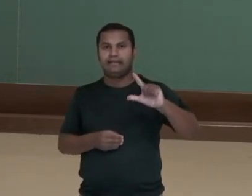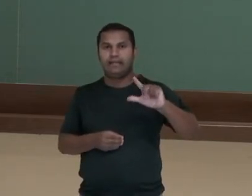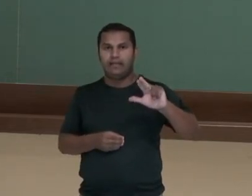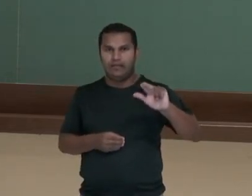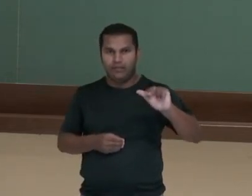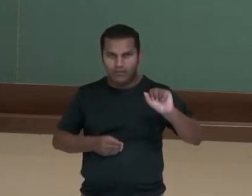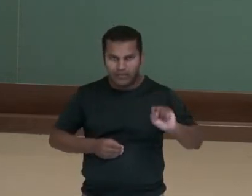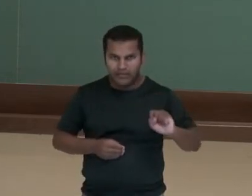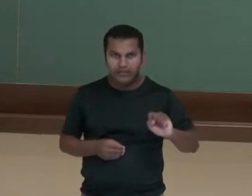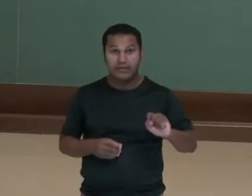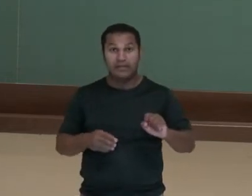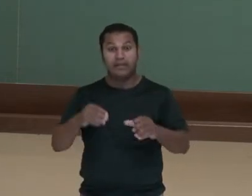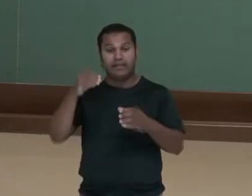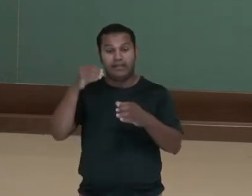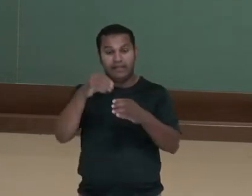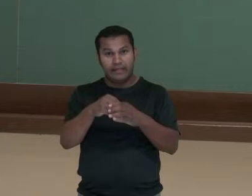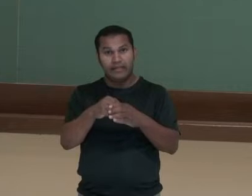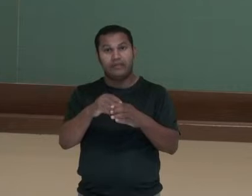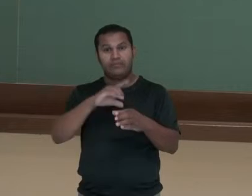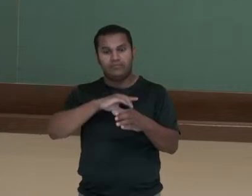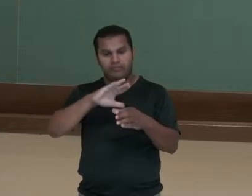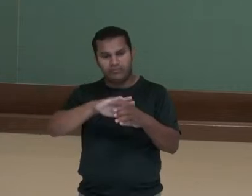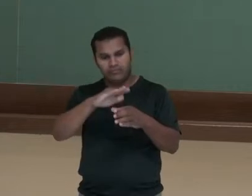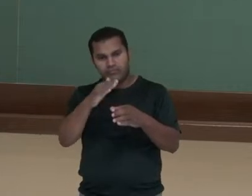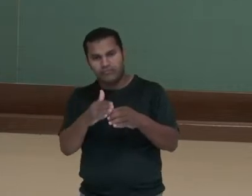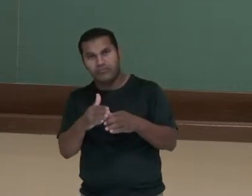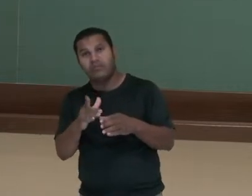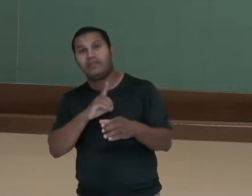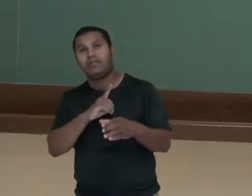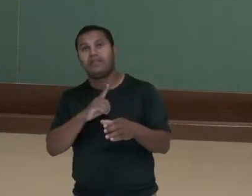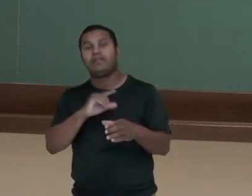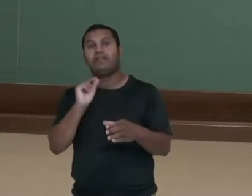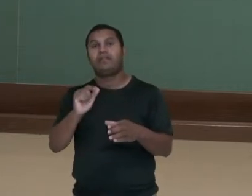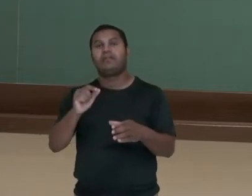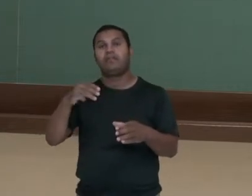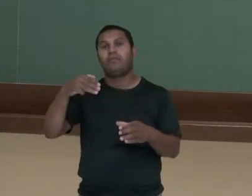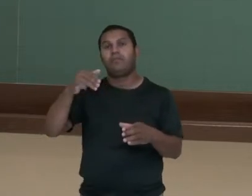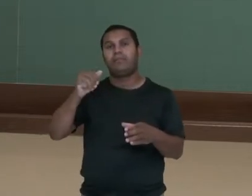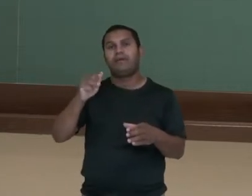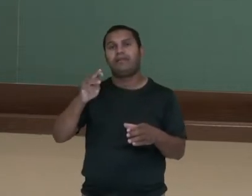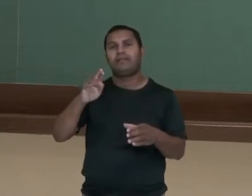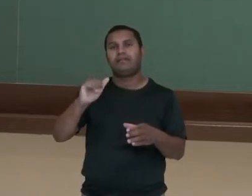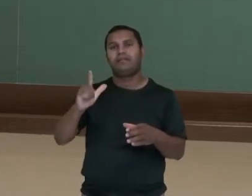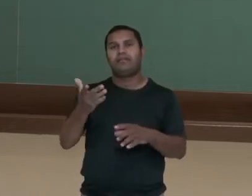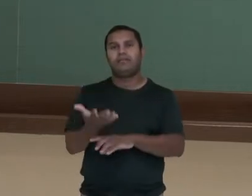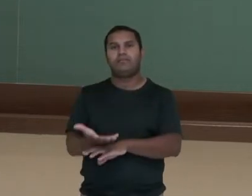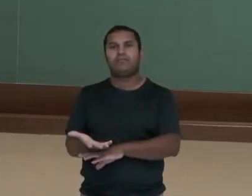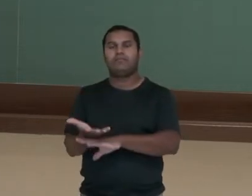e guardado dentro da bolsinha está o material genético. São os eucariontes.